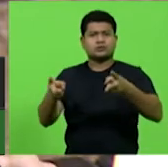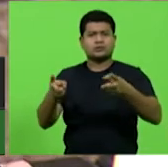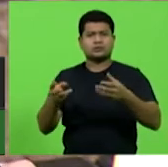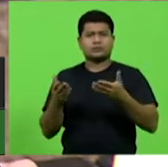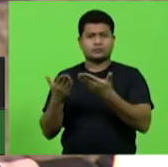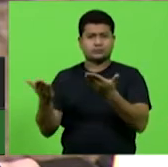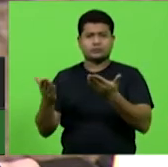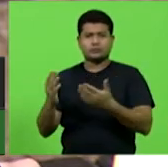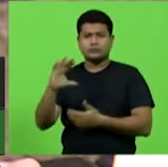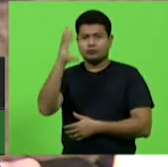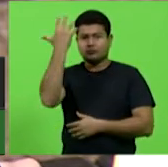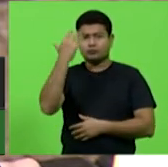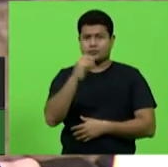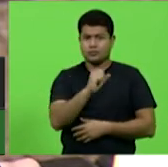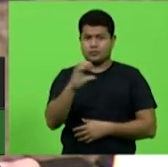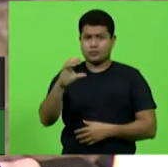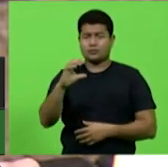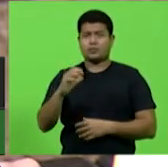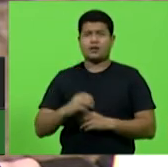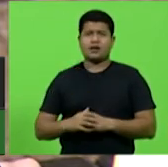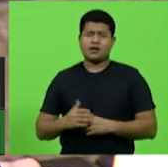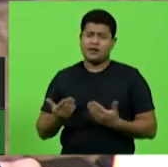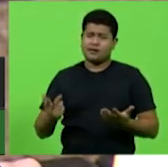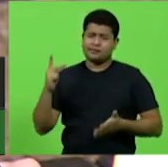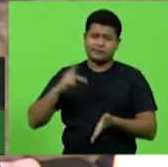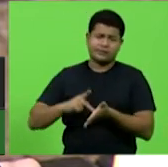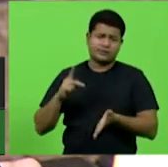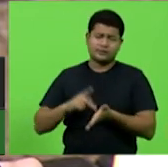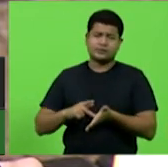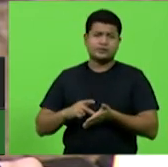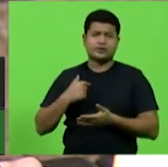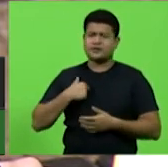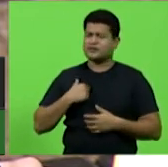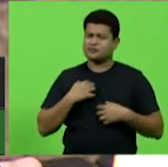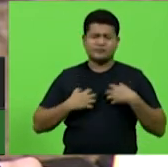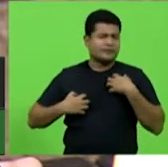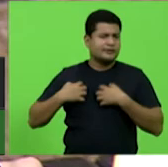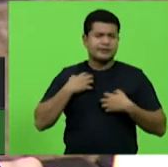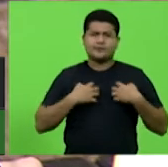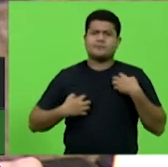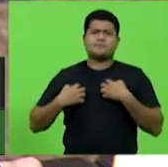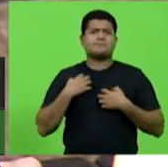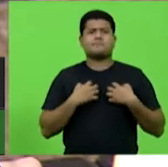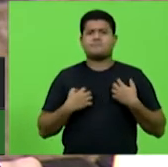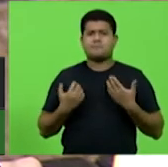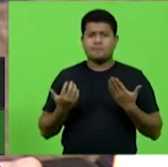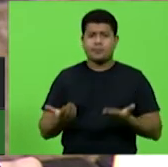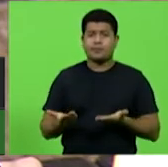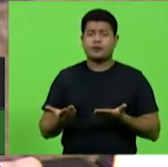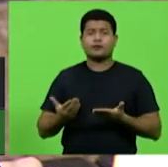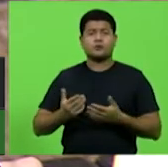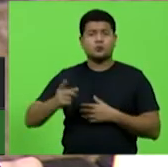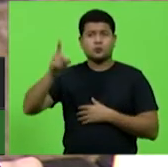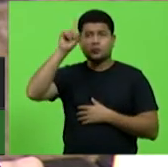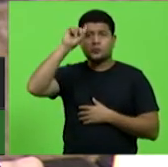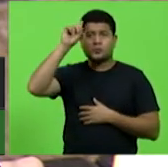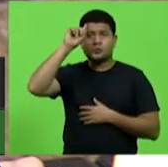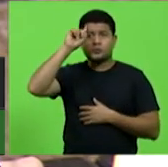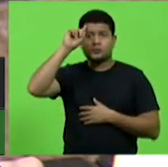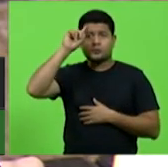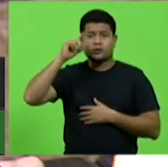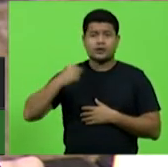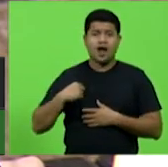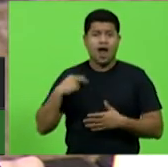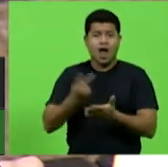os catarinenses. Eu realmente eu fico muito frustrado ao ver isso acontecendo todo dia. Algo tão